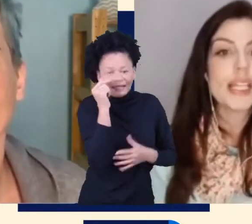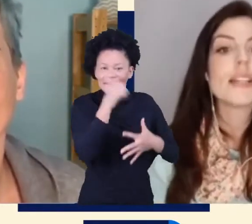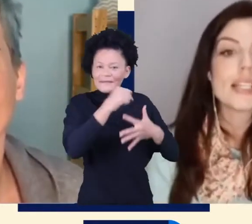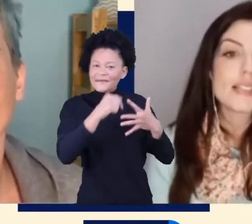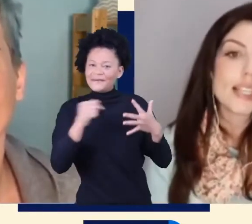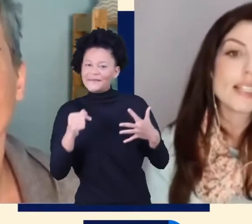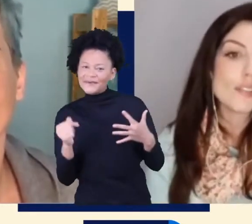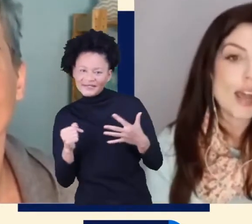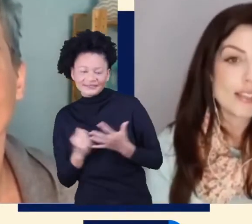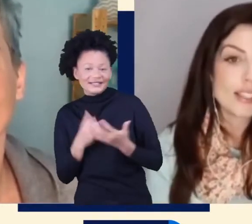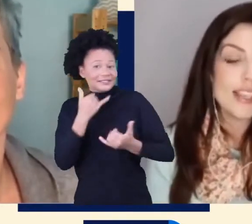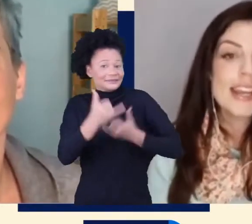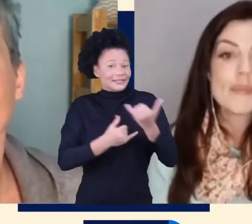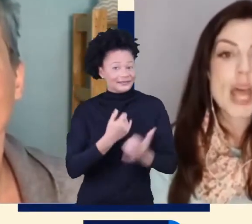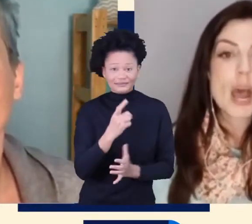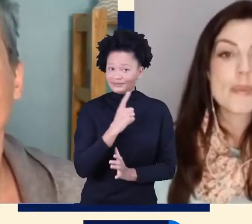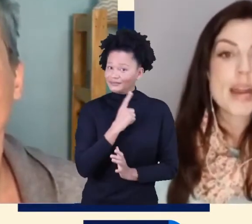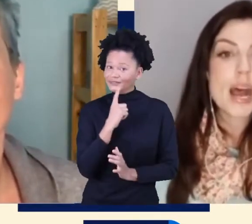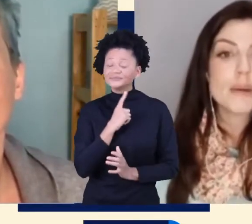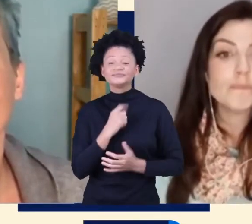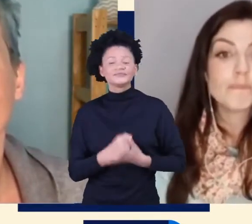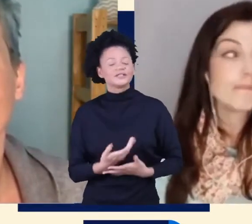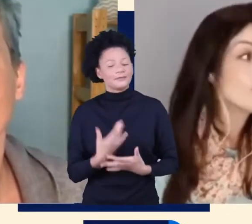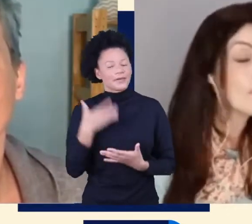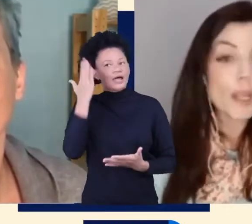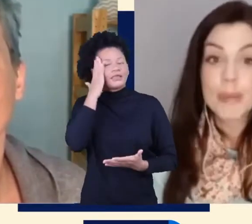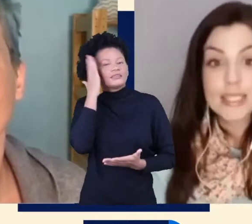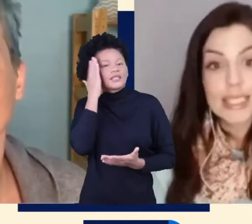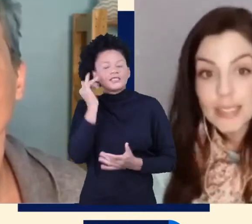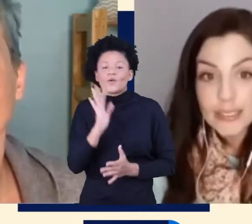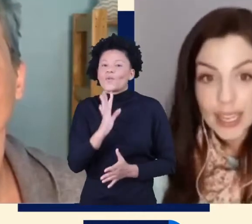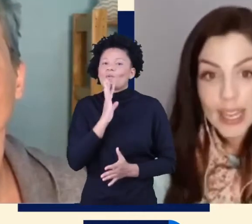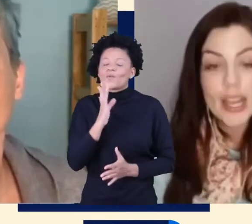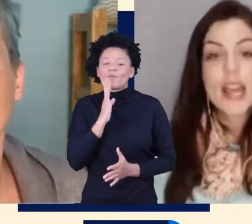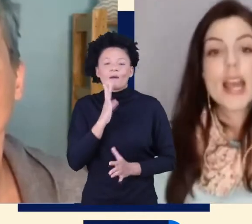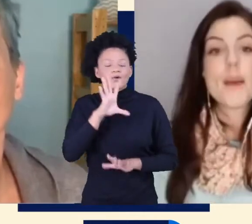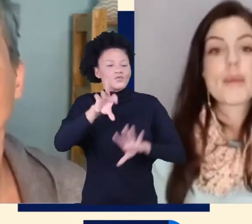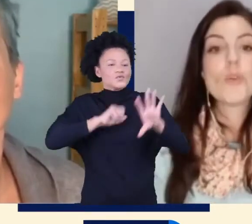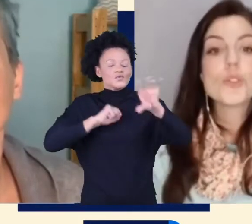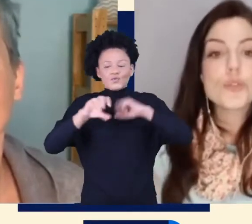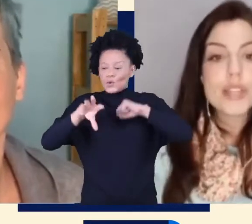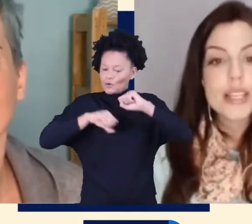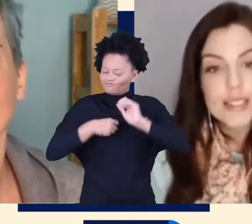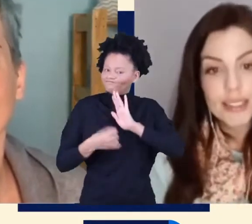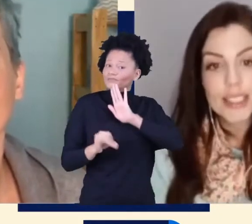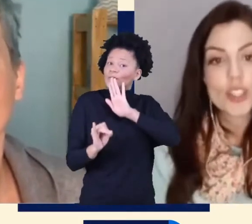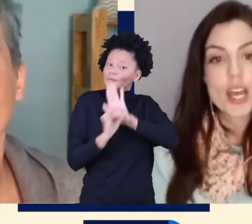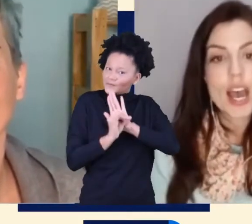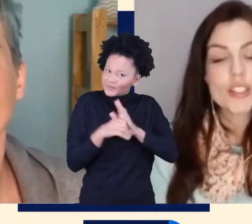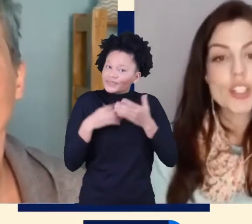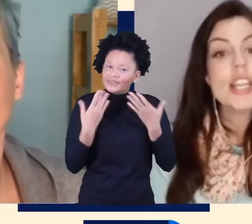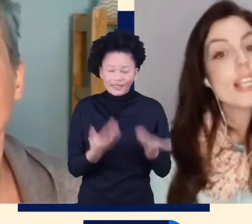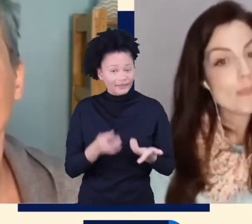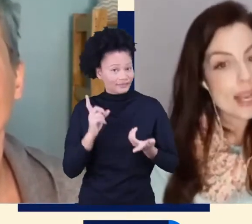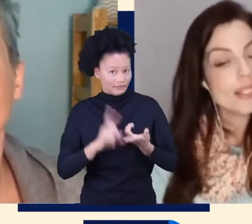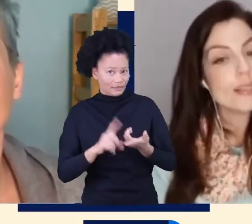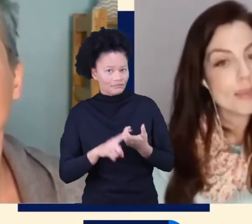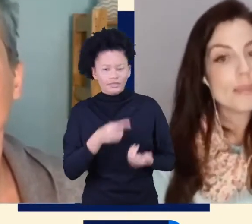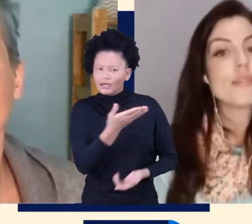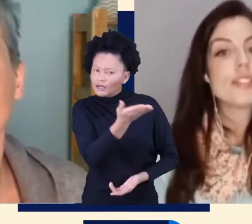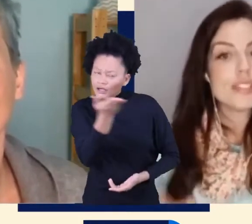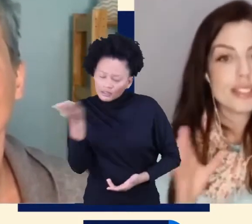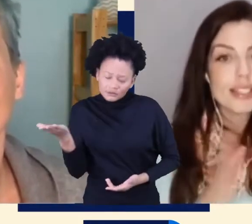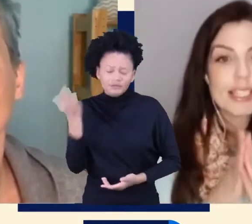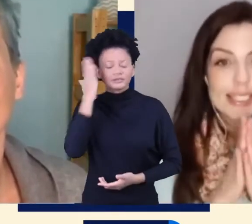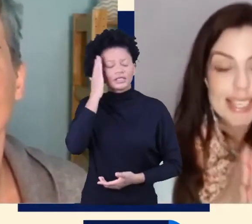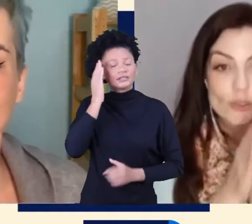as brincadeiras que elas fazem, tá? Para se entender, para construir essa identidade, e passem também